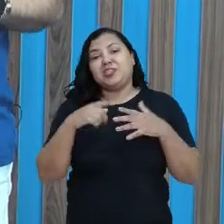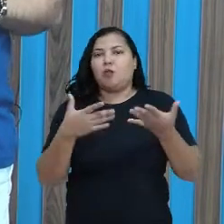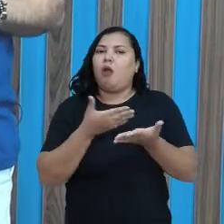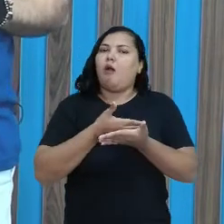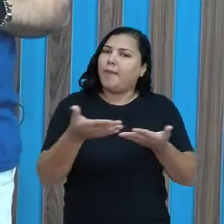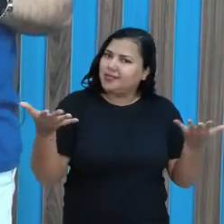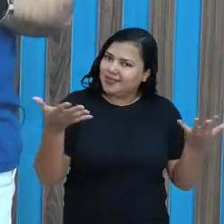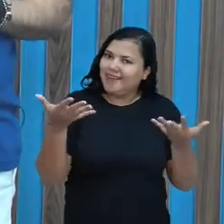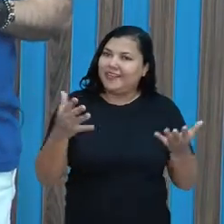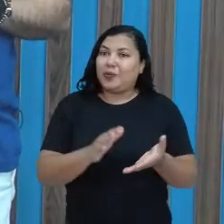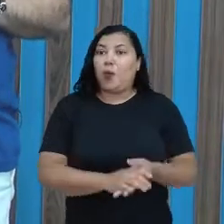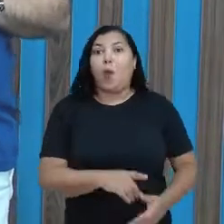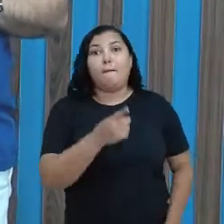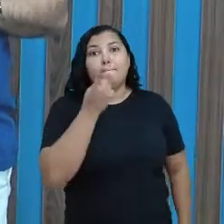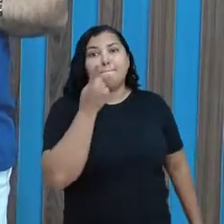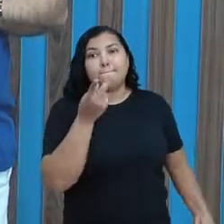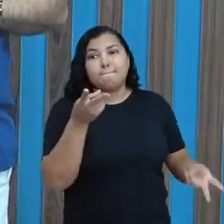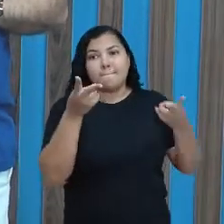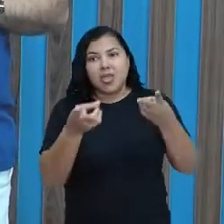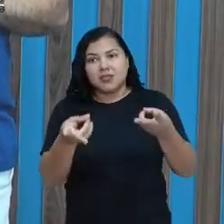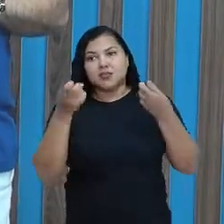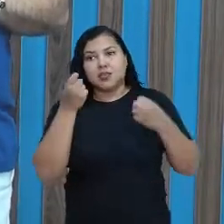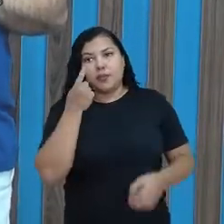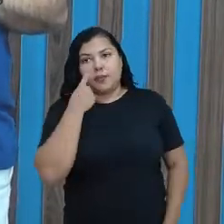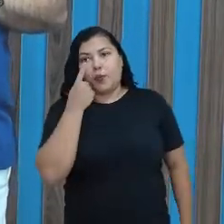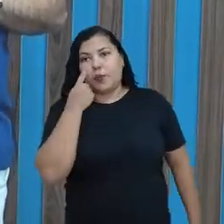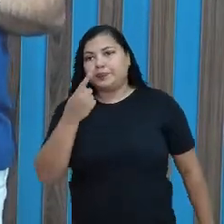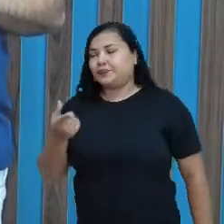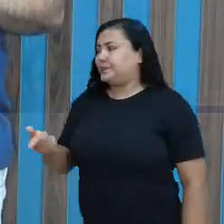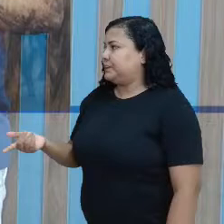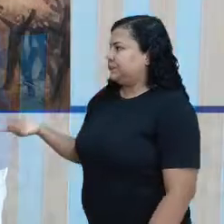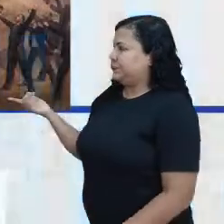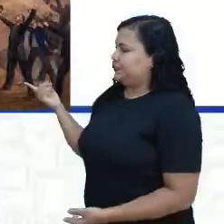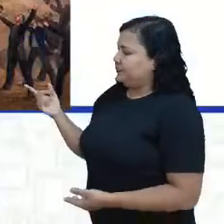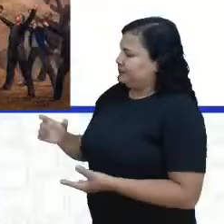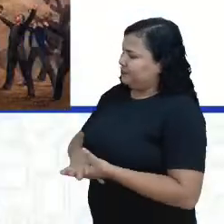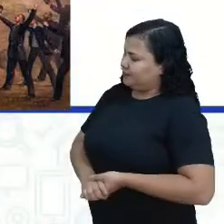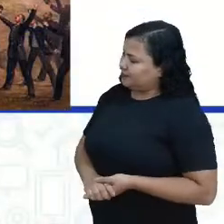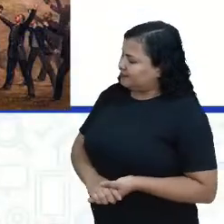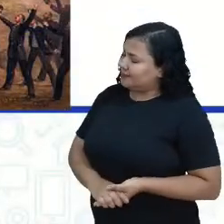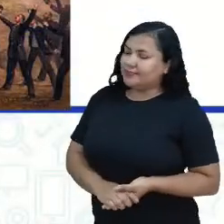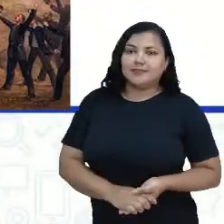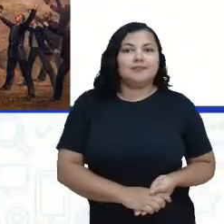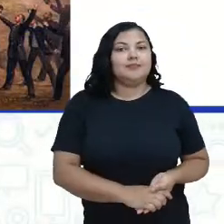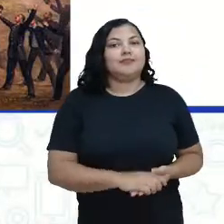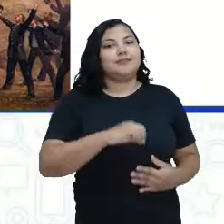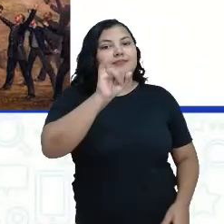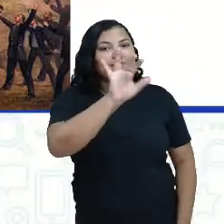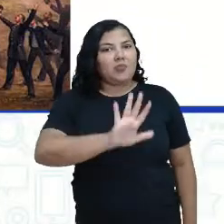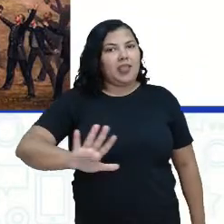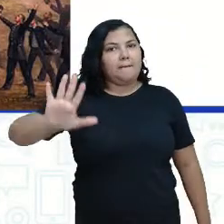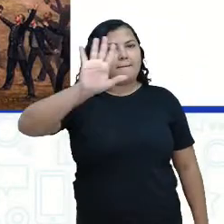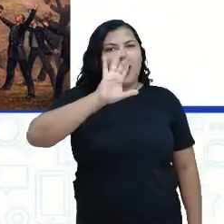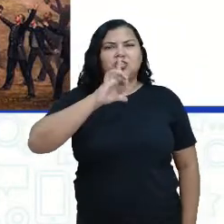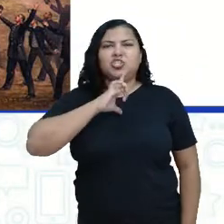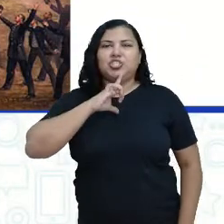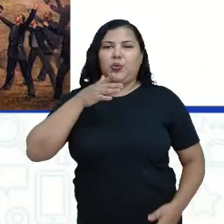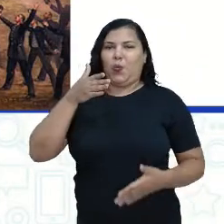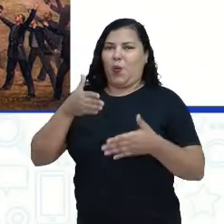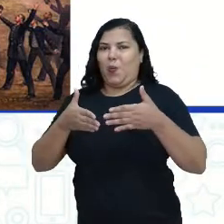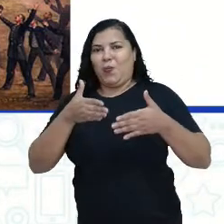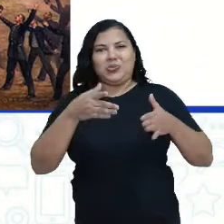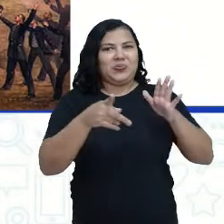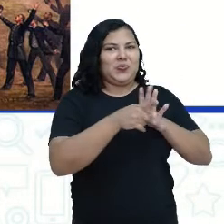para a nossa aula. Vejam, vamos começar analisando uma imagem. A gente manteve até o robozinho aqui do professor Henrique,